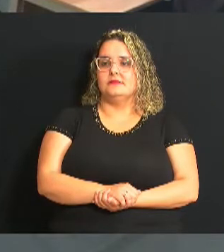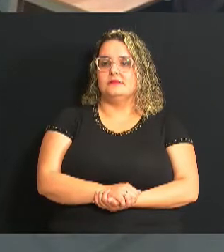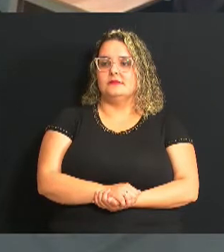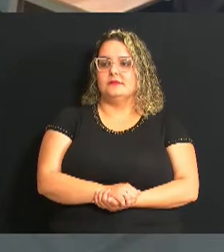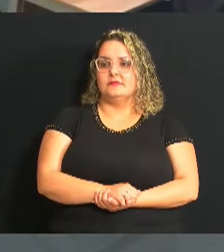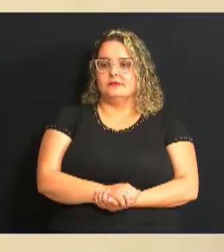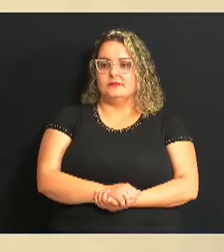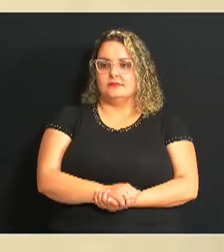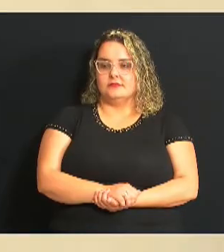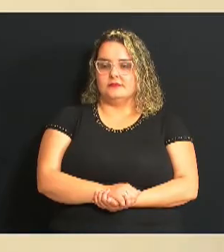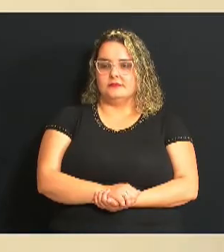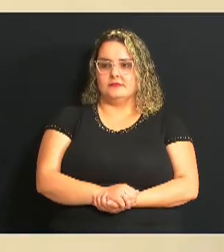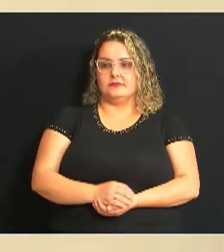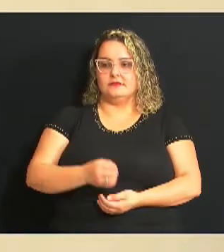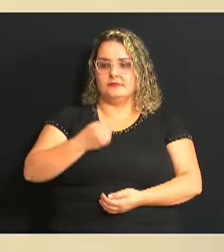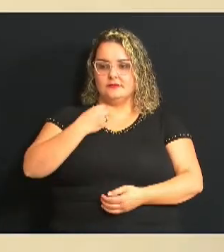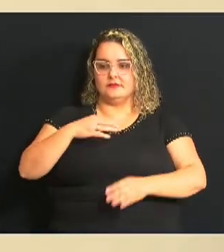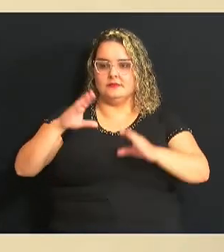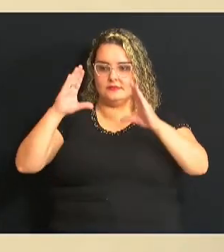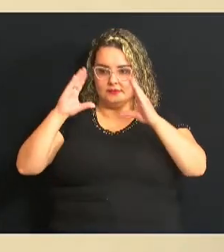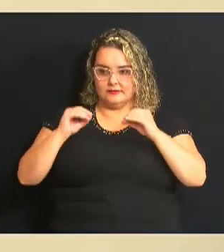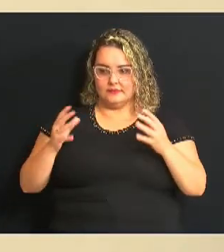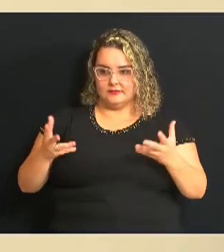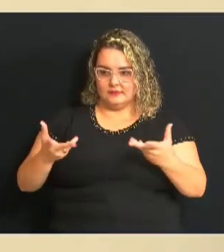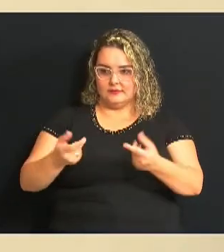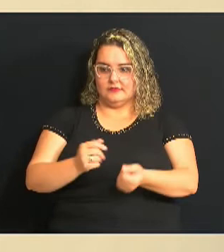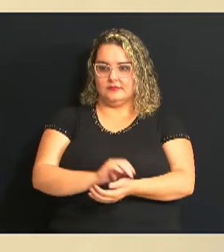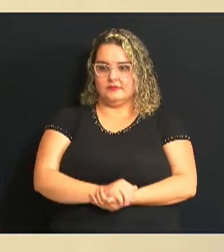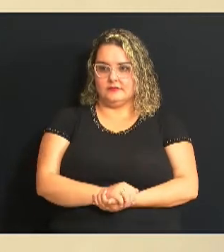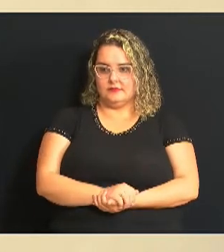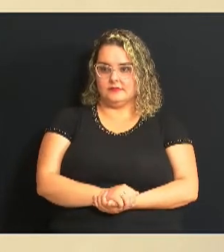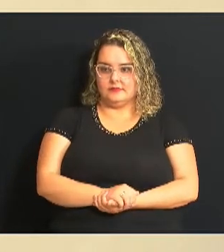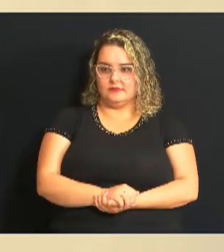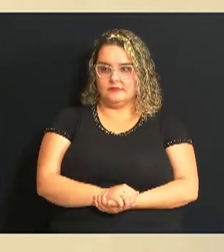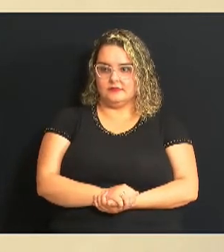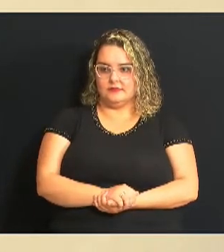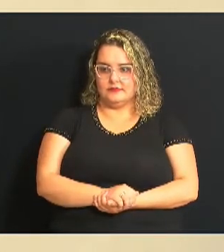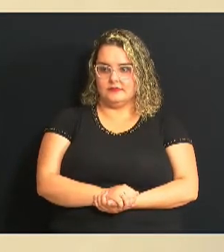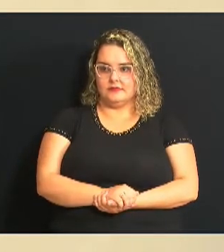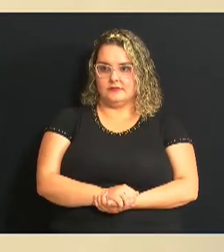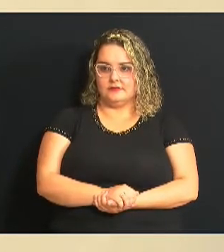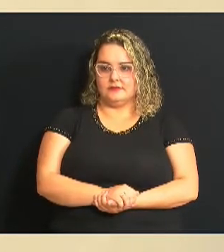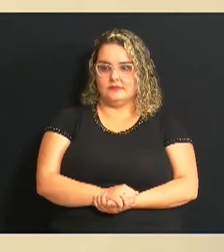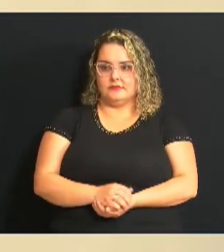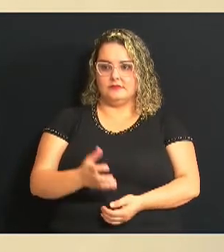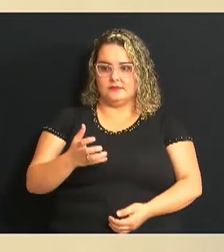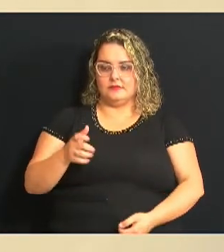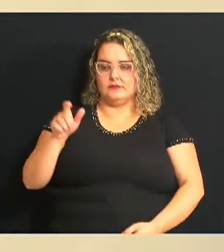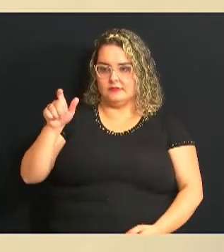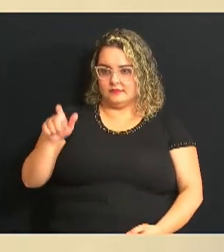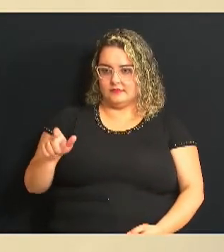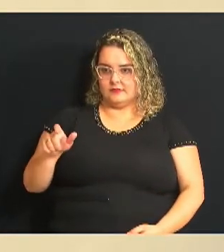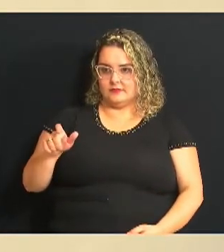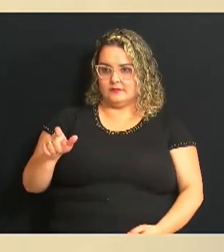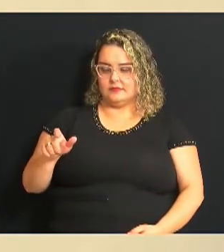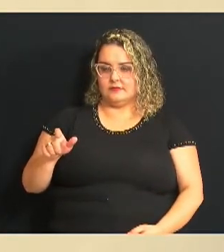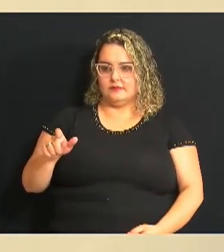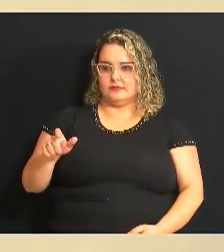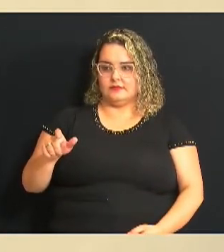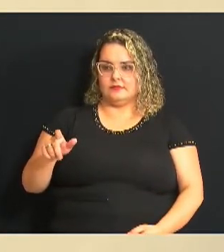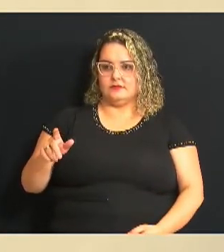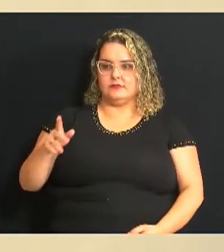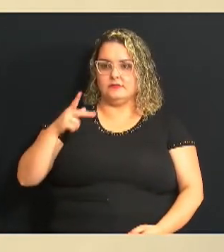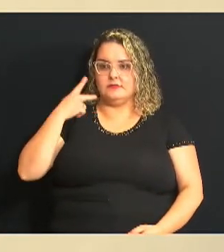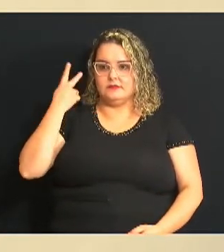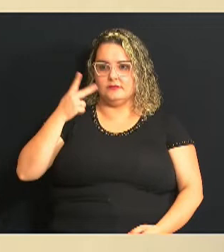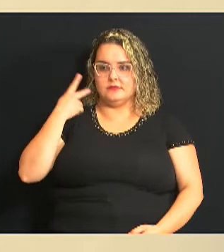Meu boa noite a todos. Eu quero, na pessoa do